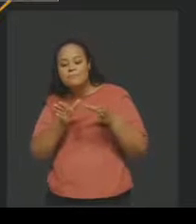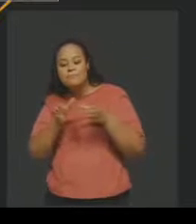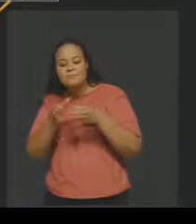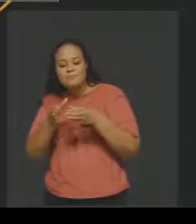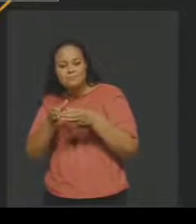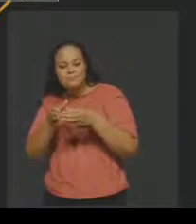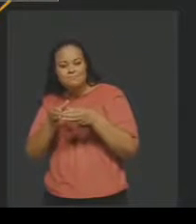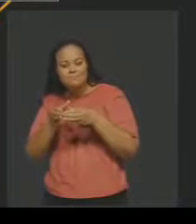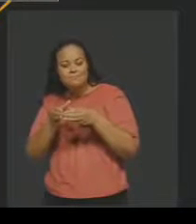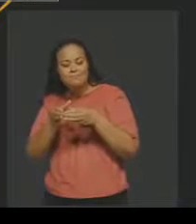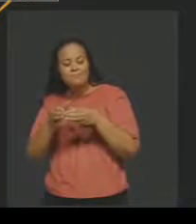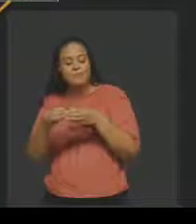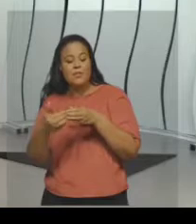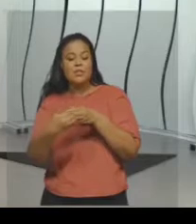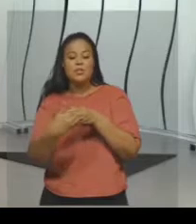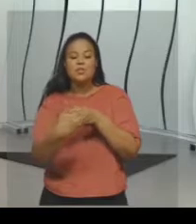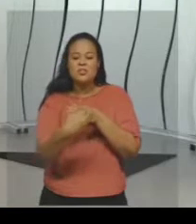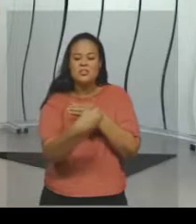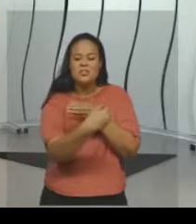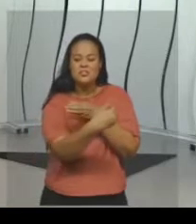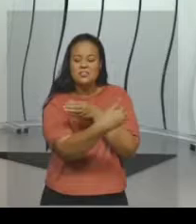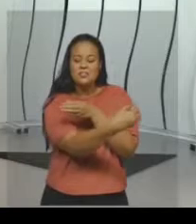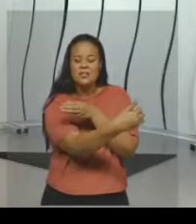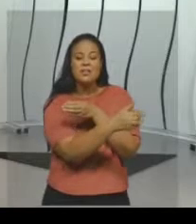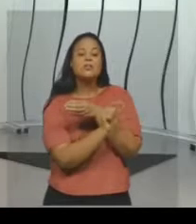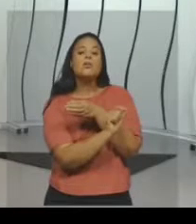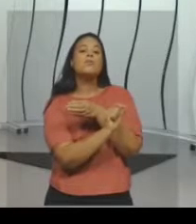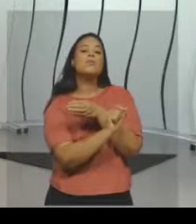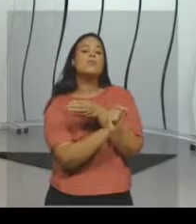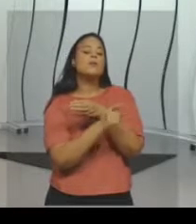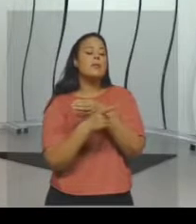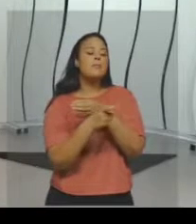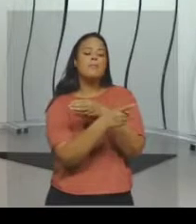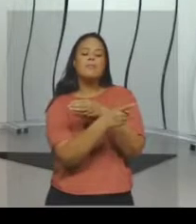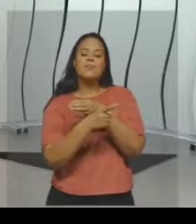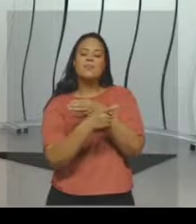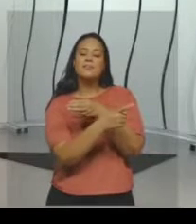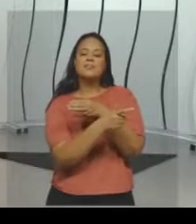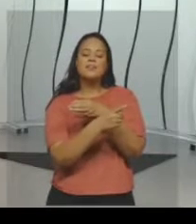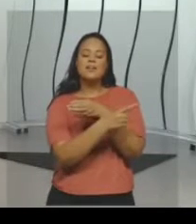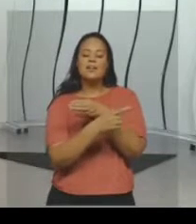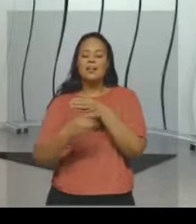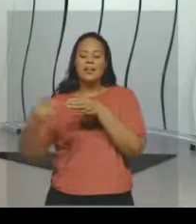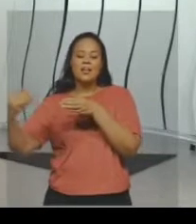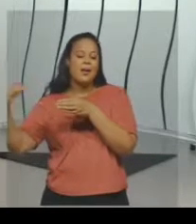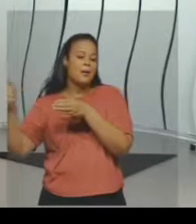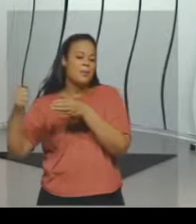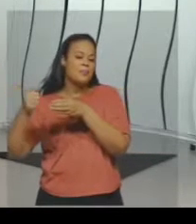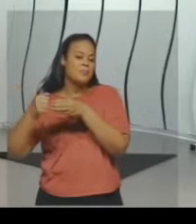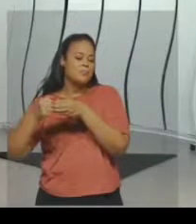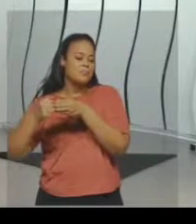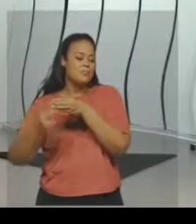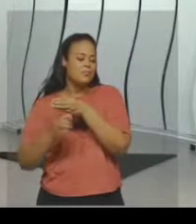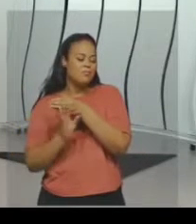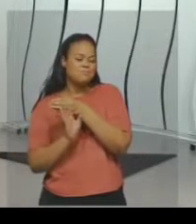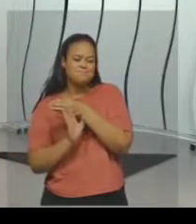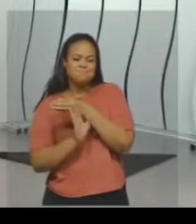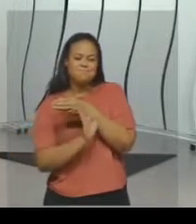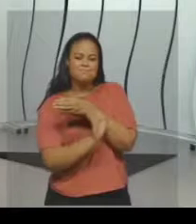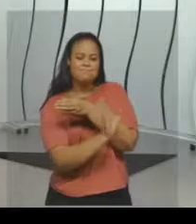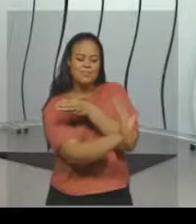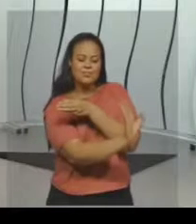grupo das bactérias. Ou seja, a árquea ela possui algumas características que estão relacionadas com os eucariotos,